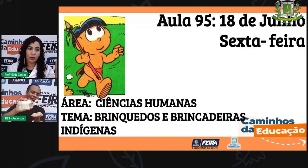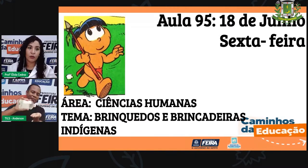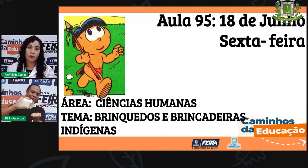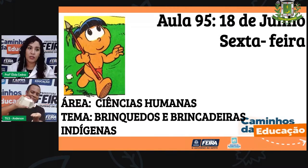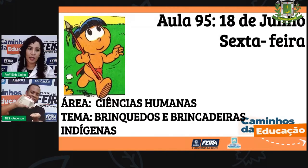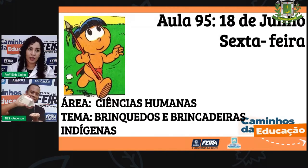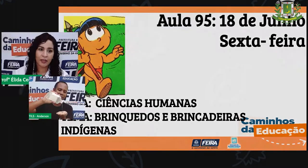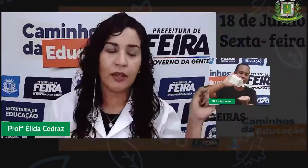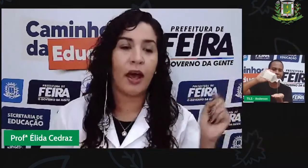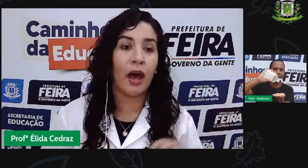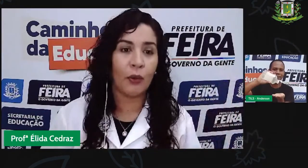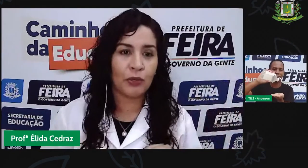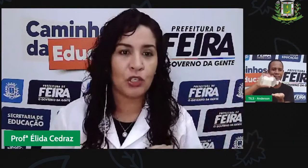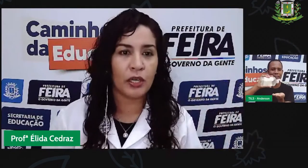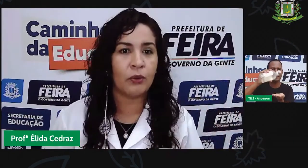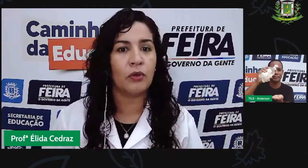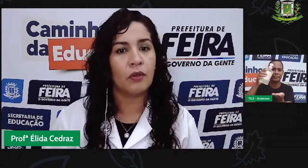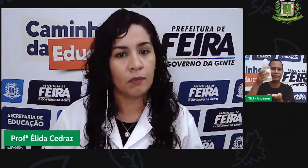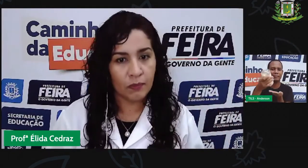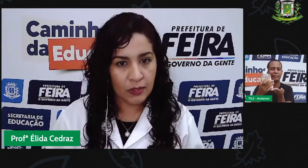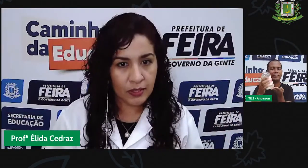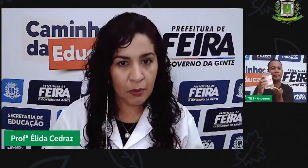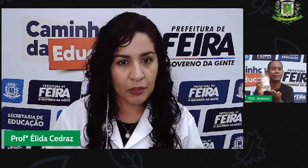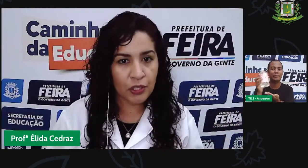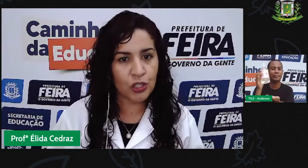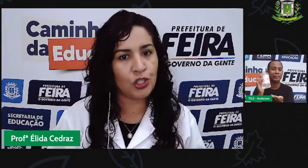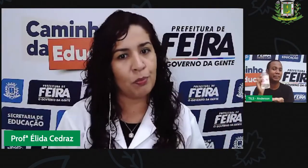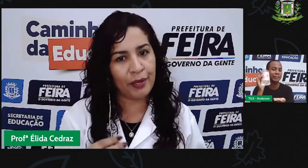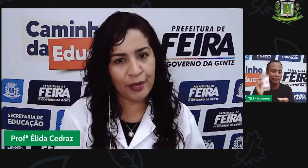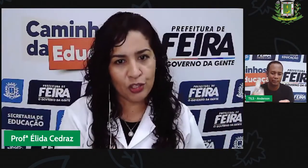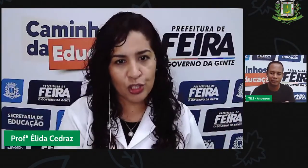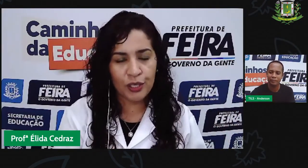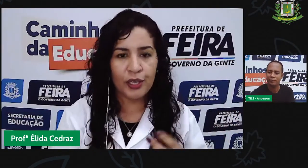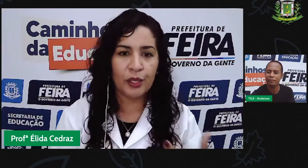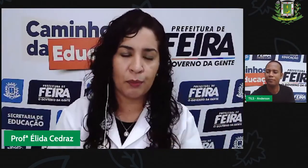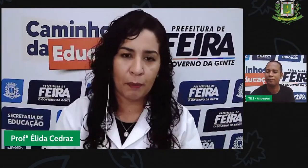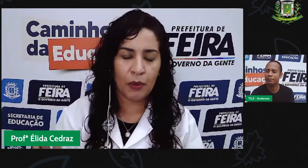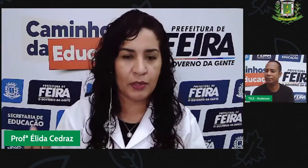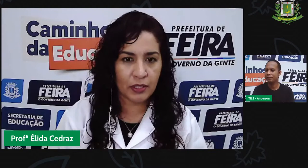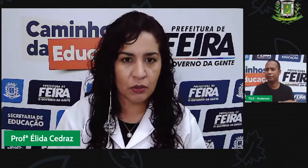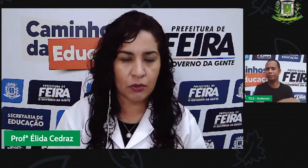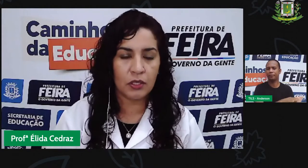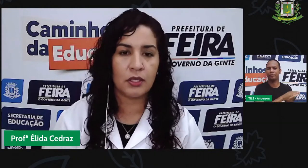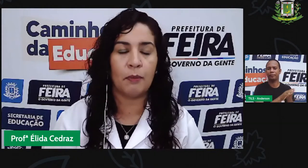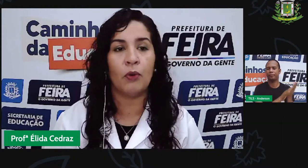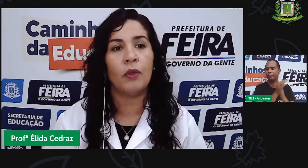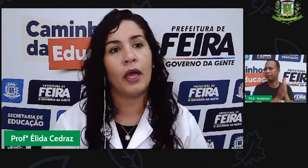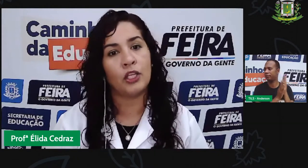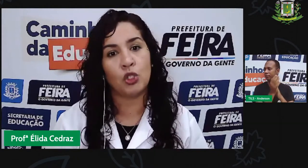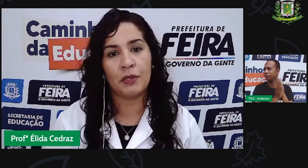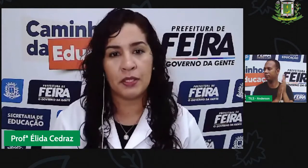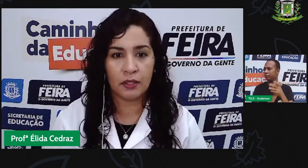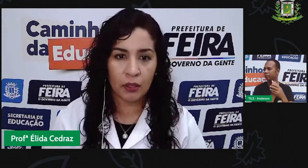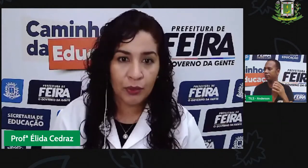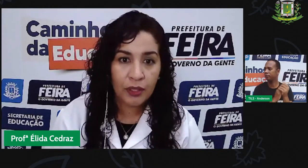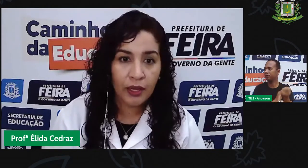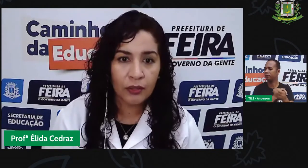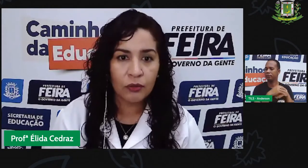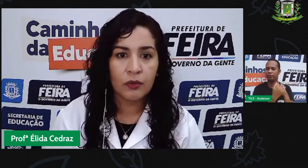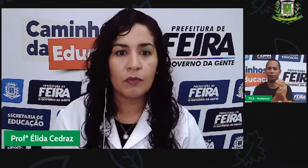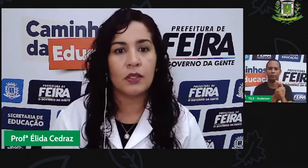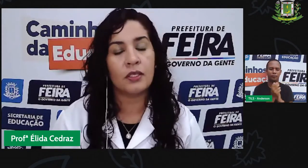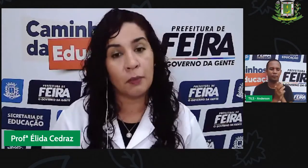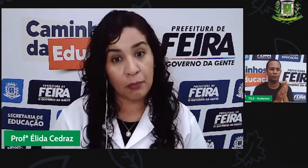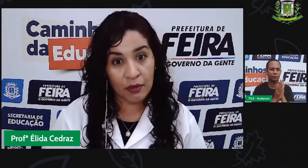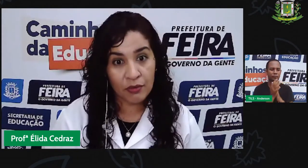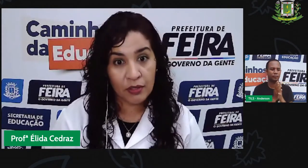Isso, ó, usar álcool gel sempre que a gente pegar em dinheiro, papel, essas coisas, tá bom? A gente precisa ter